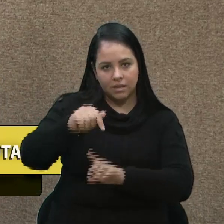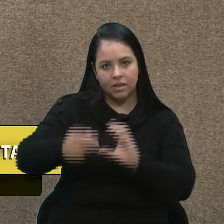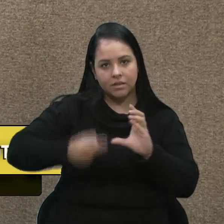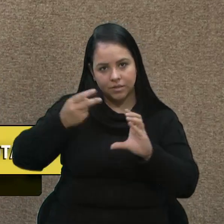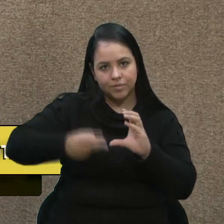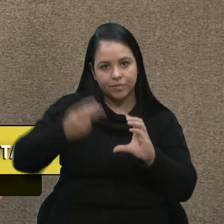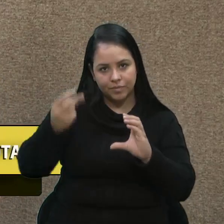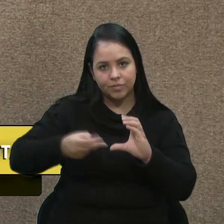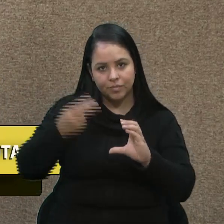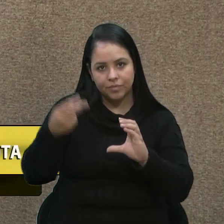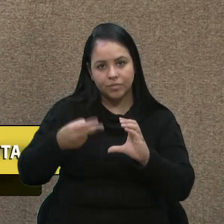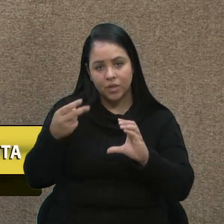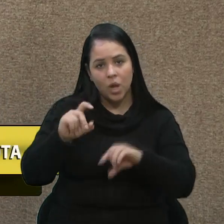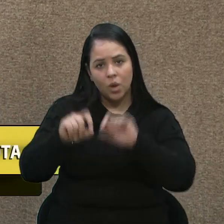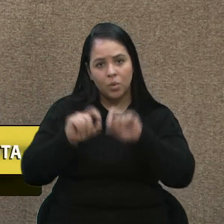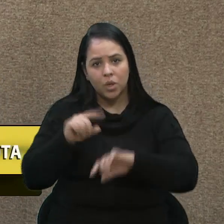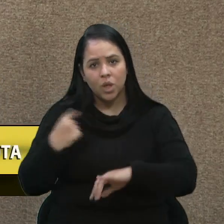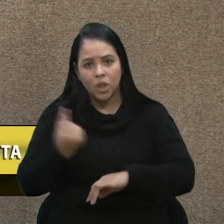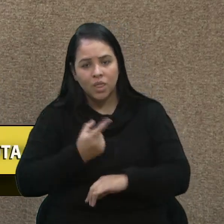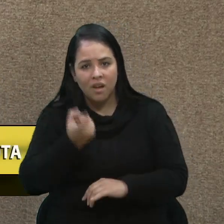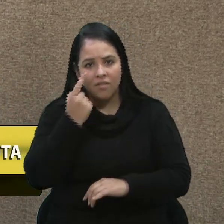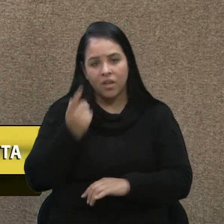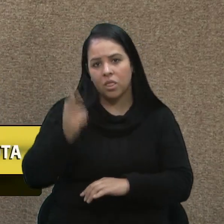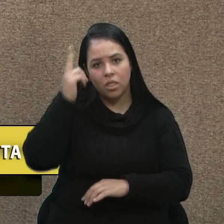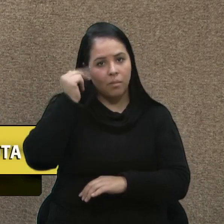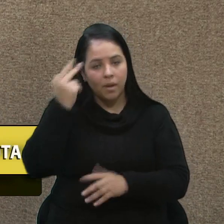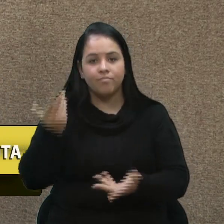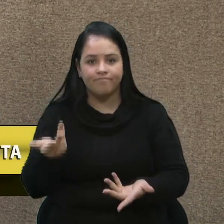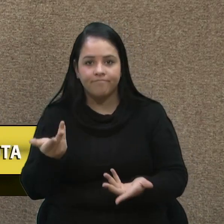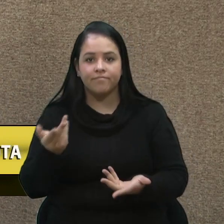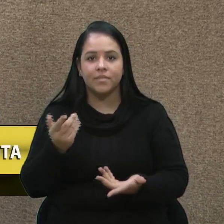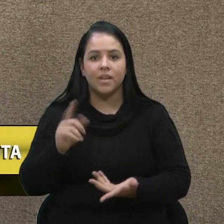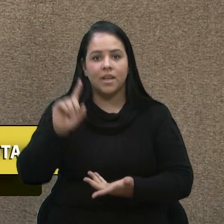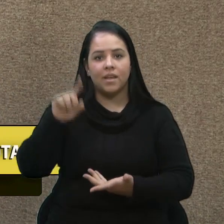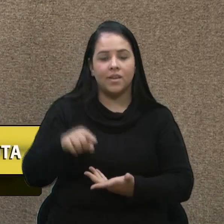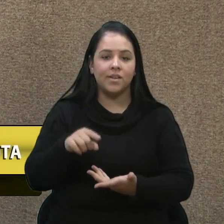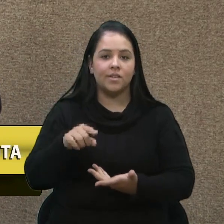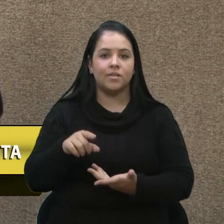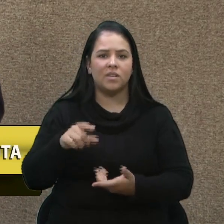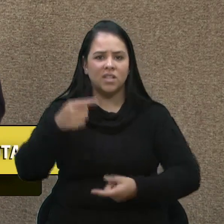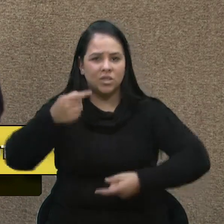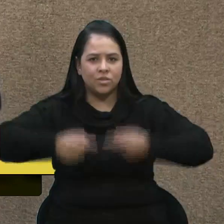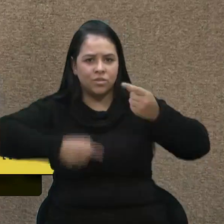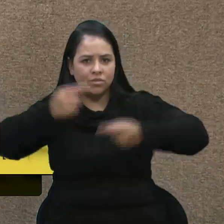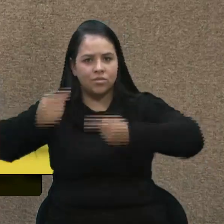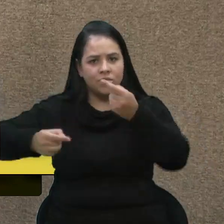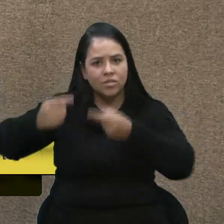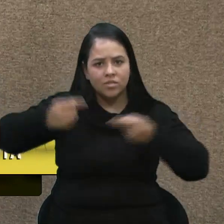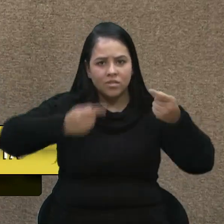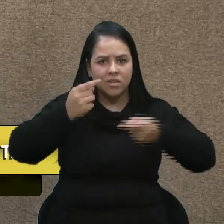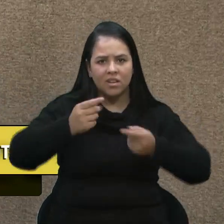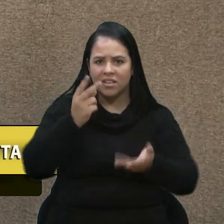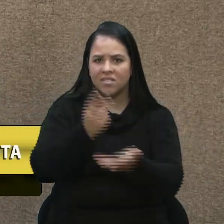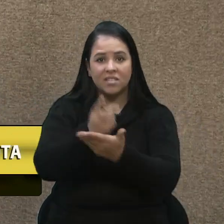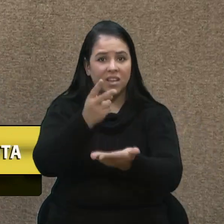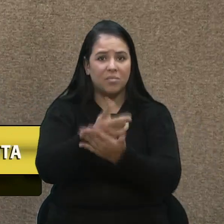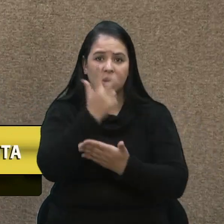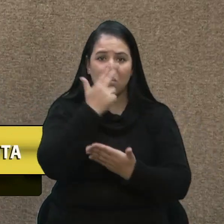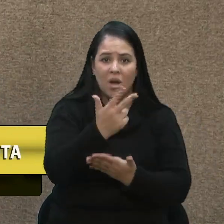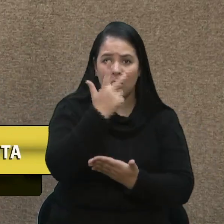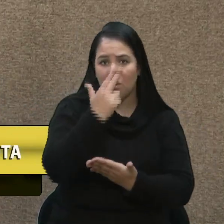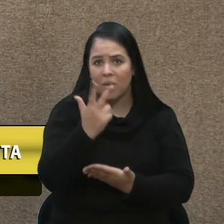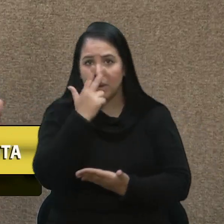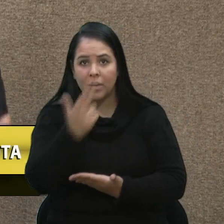e o que que a gente vem normalmente que as discussões ela se rebatem sempre nos mesmos casos